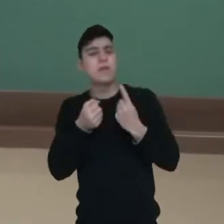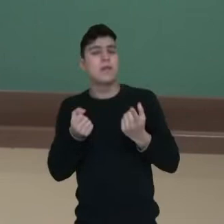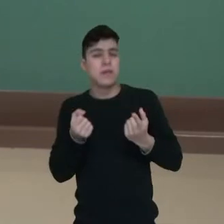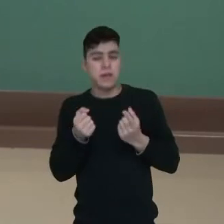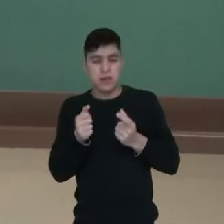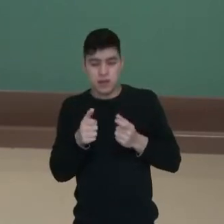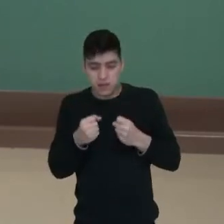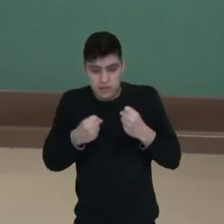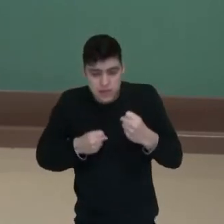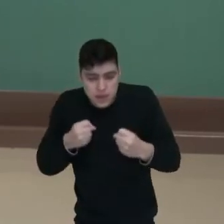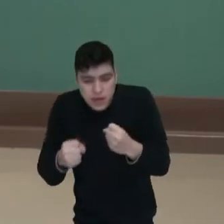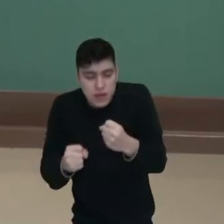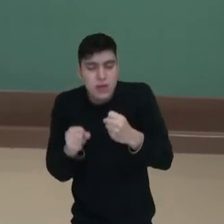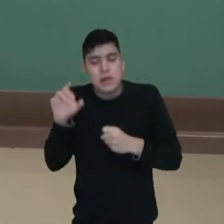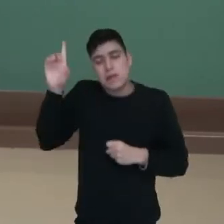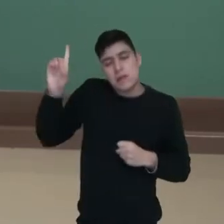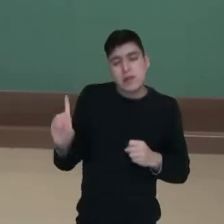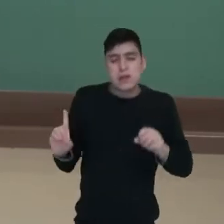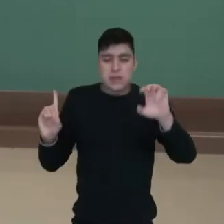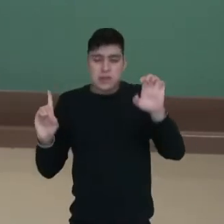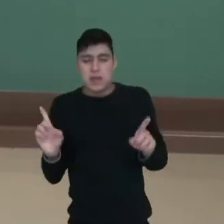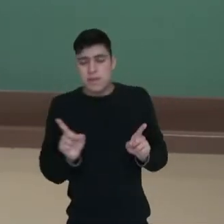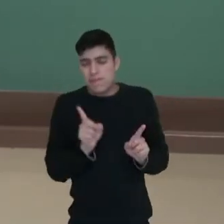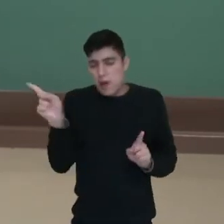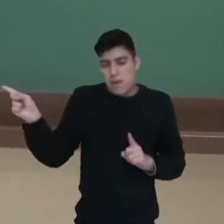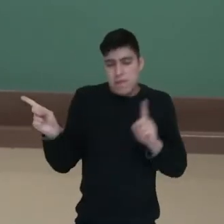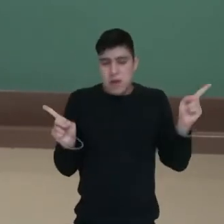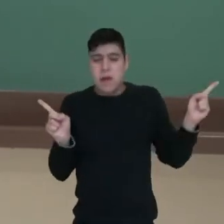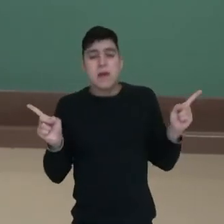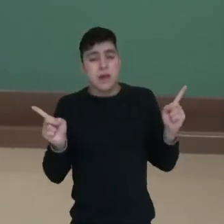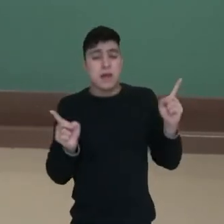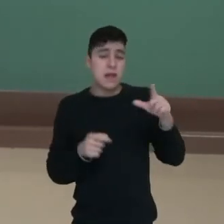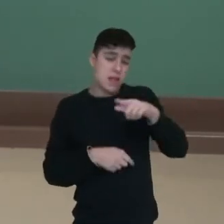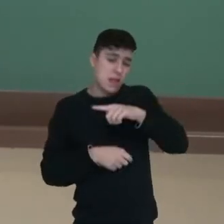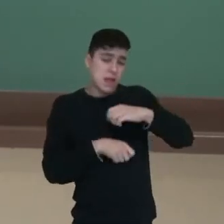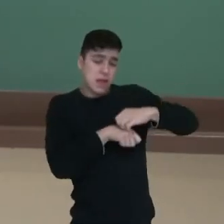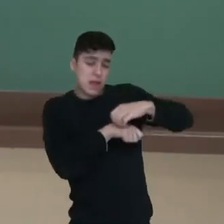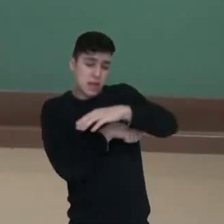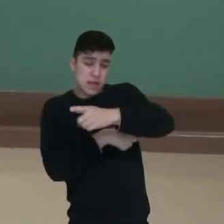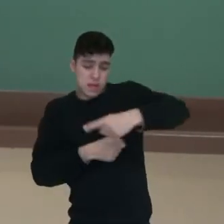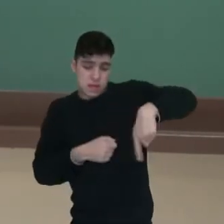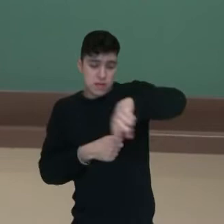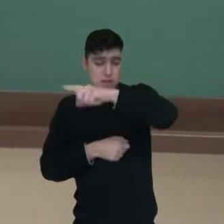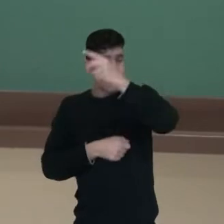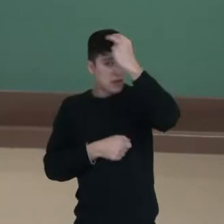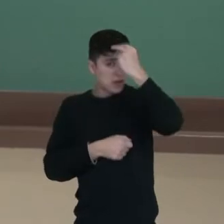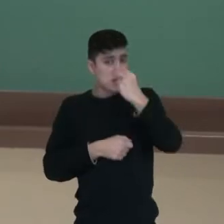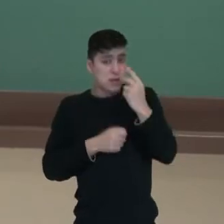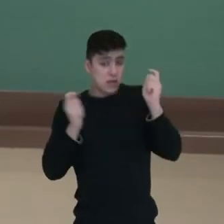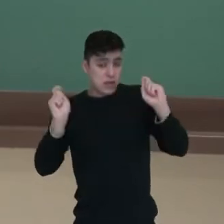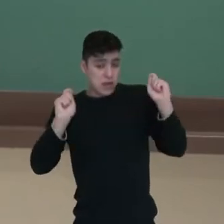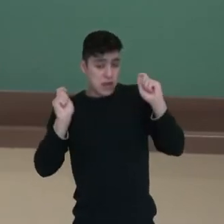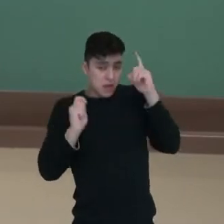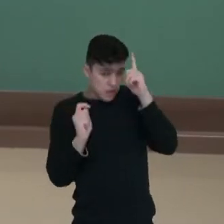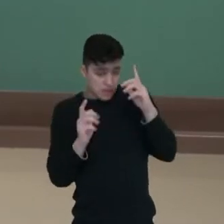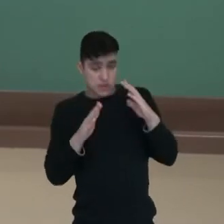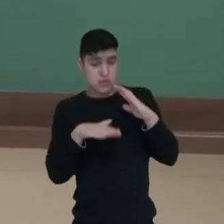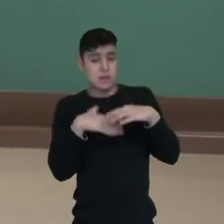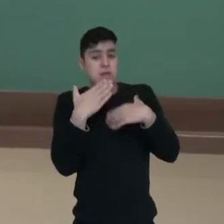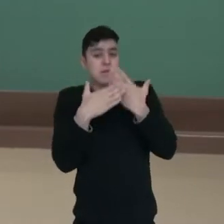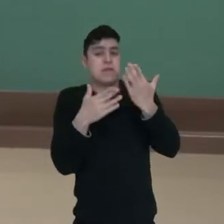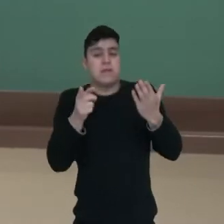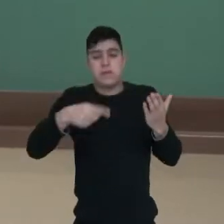para frente, à direita, esquerda. Então, nós temos orientadores para que eles consigam desenvolver